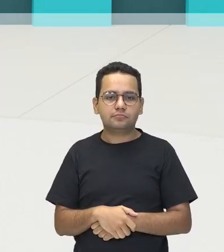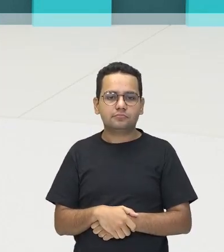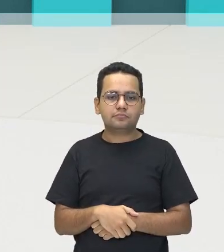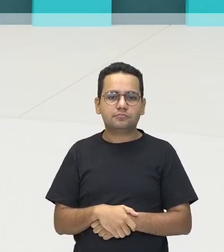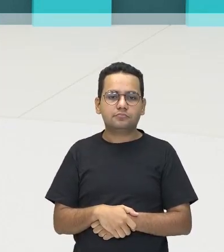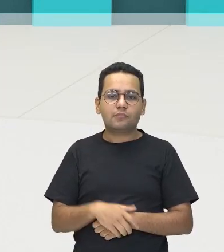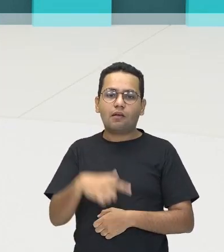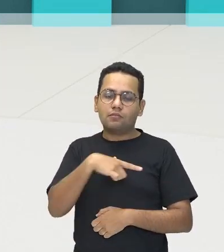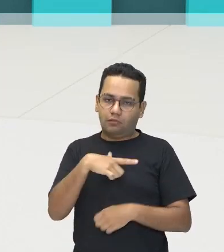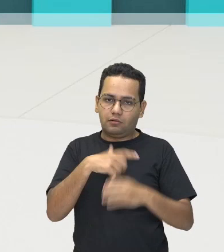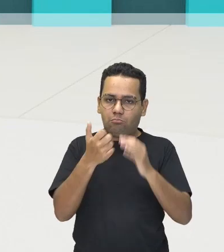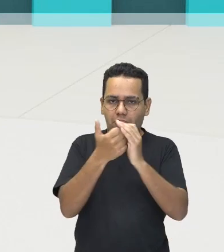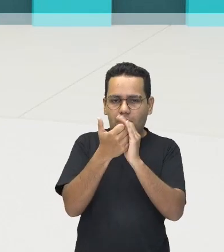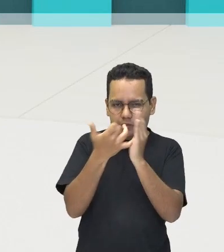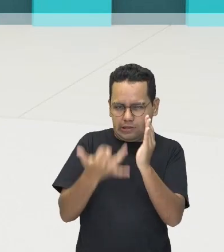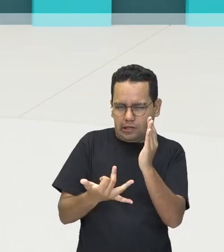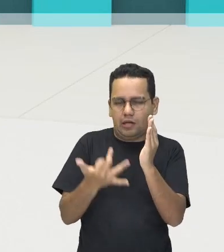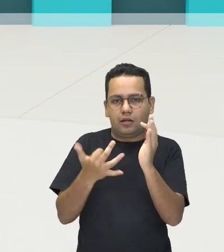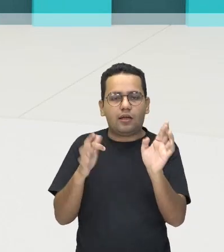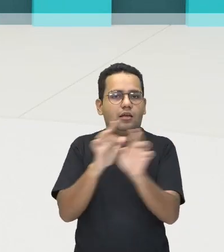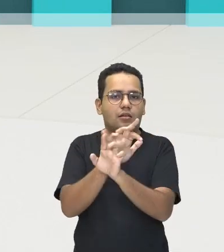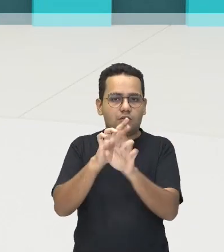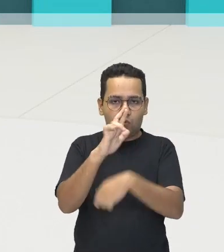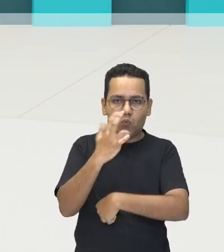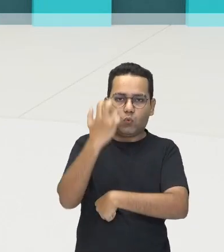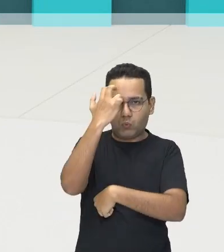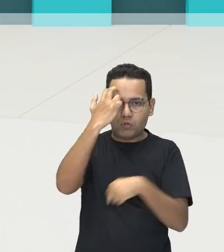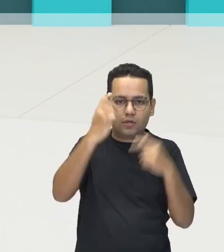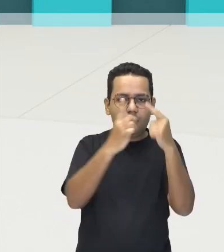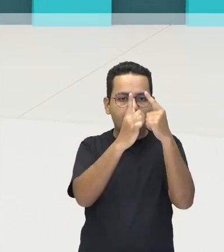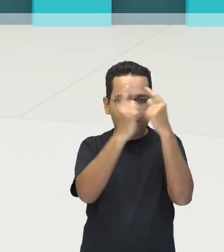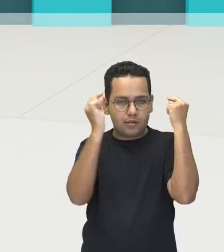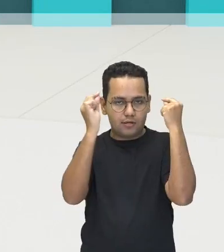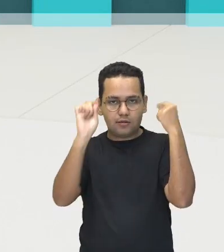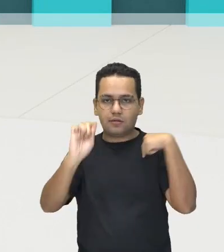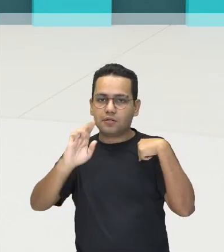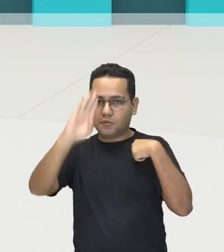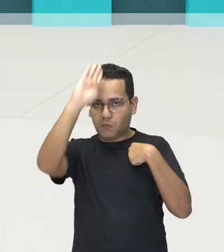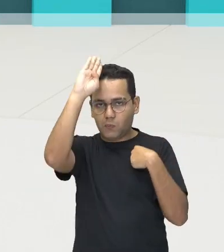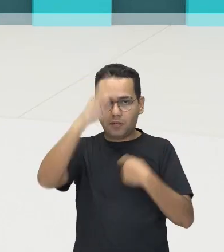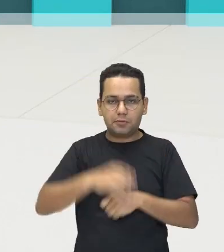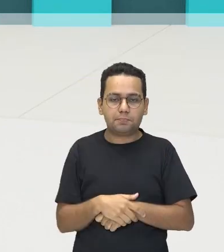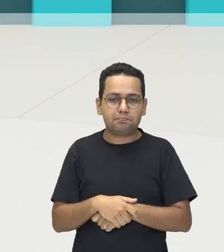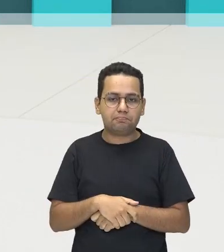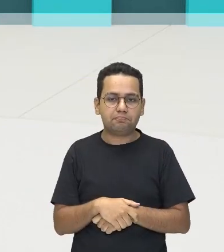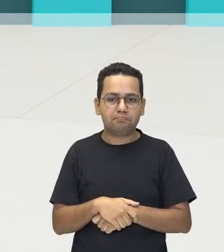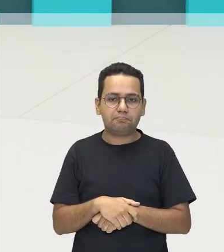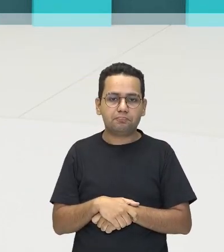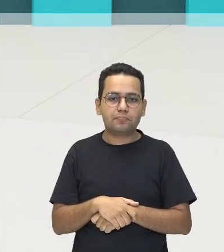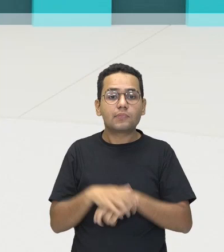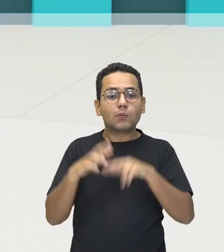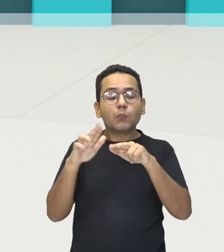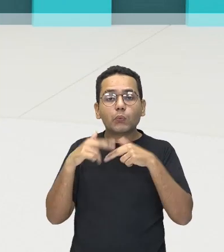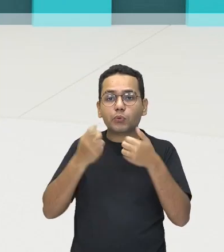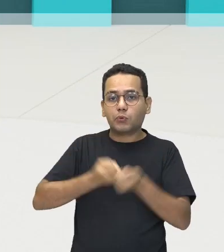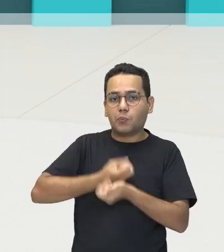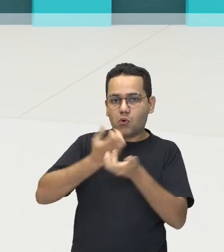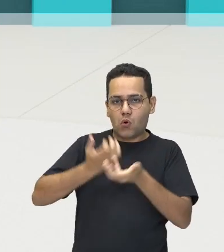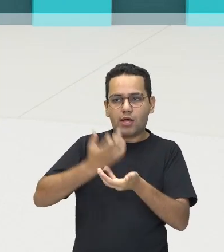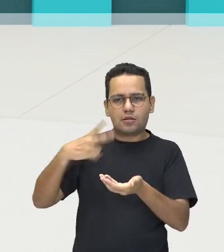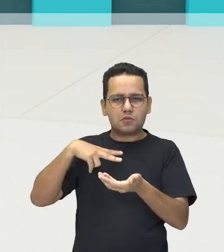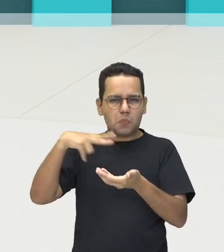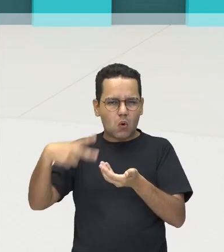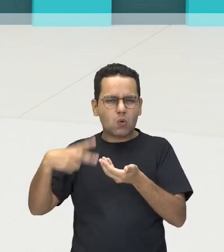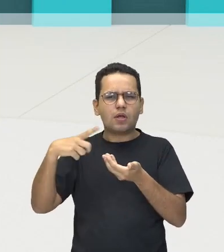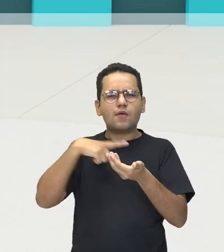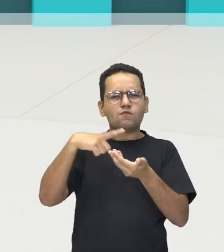gregos e romanos, então essa grandiosidade, os caras, no caso os poetas portugueses, vão resgatar lá da Grécia, lá de Roma,